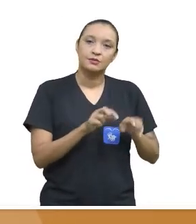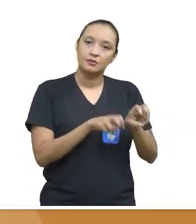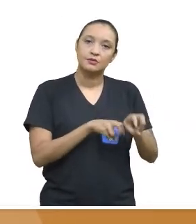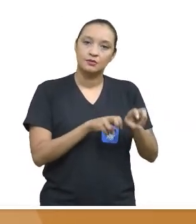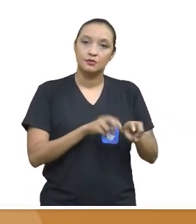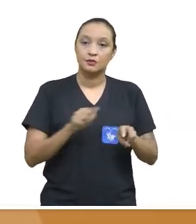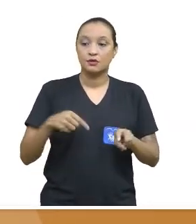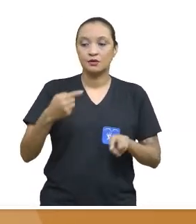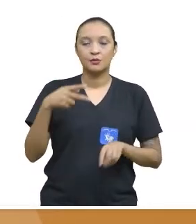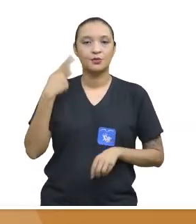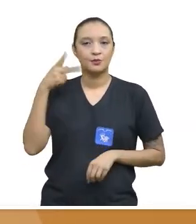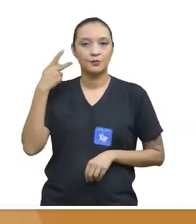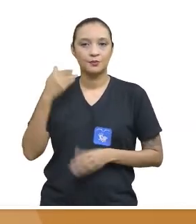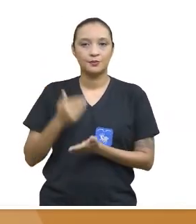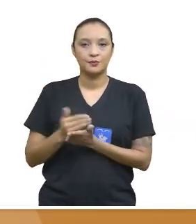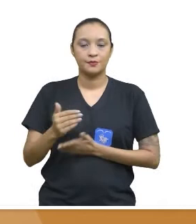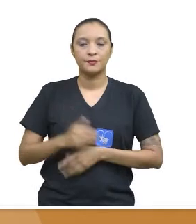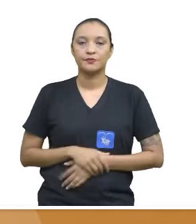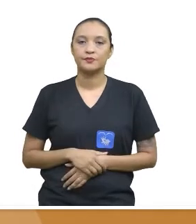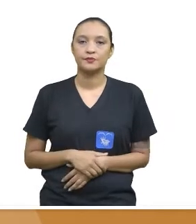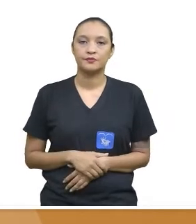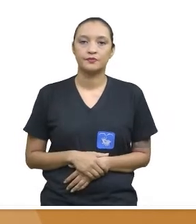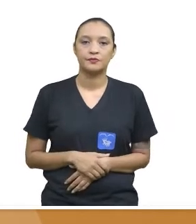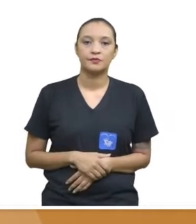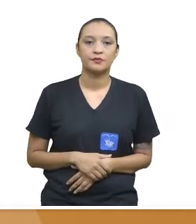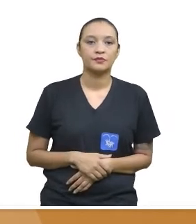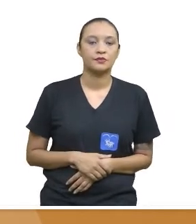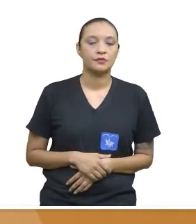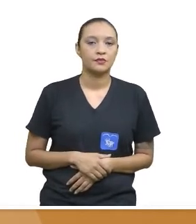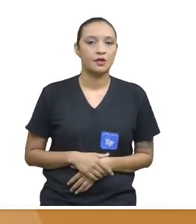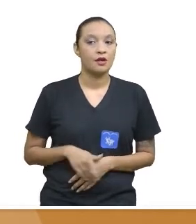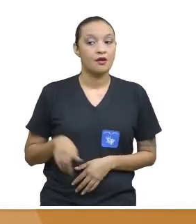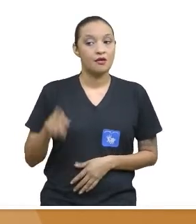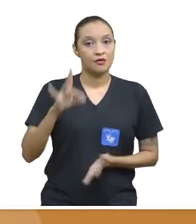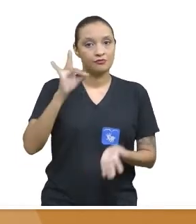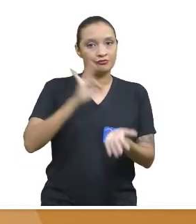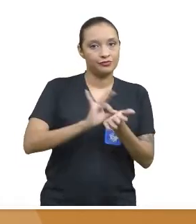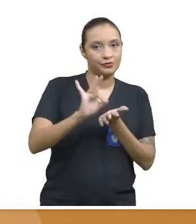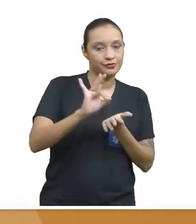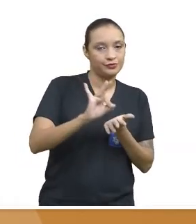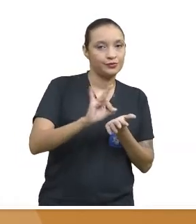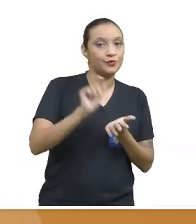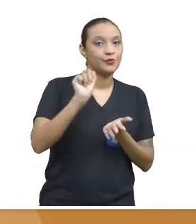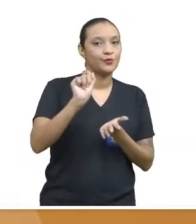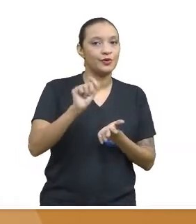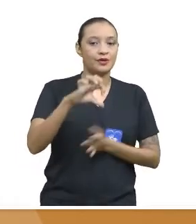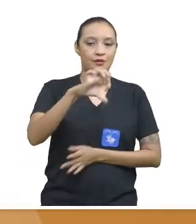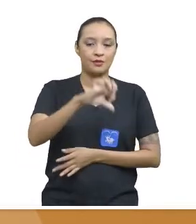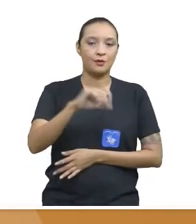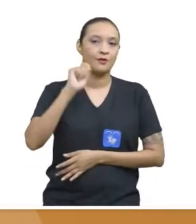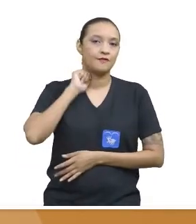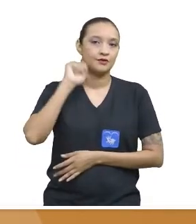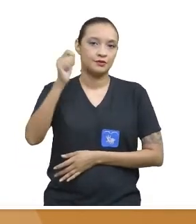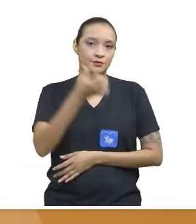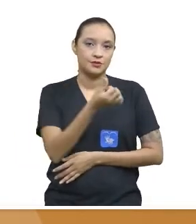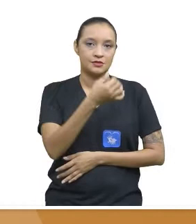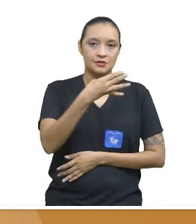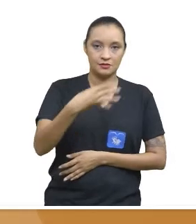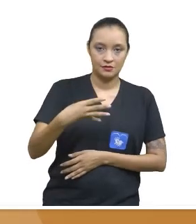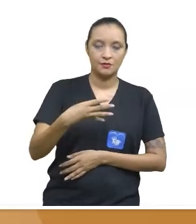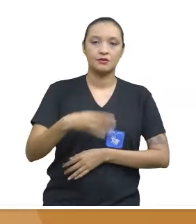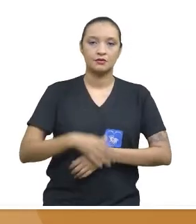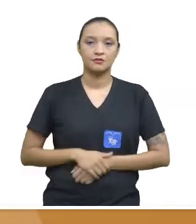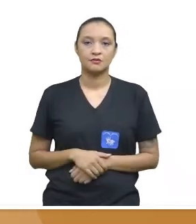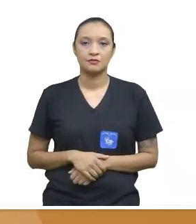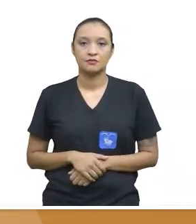ok? Para isso, baixaram o Ato Institucional de 9 de abril de 64, conhecido depois